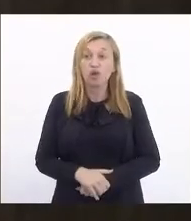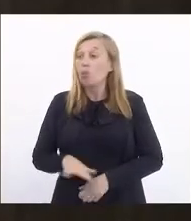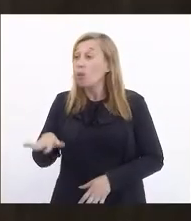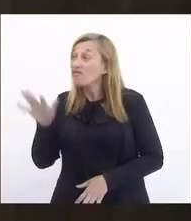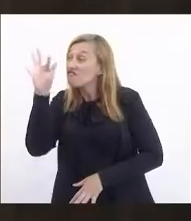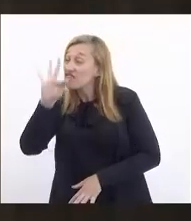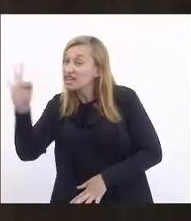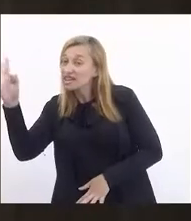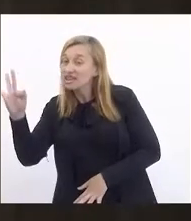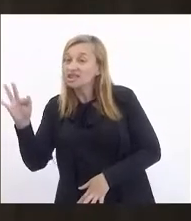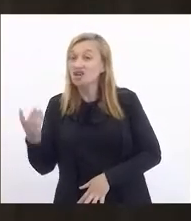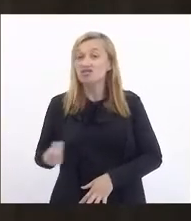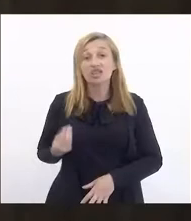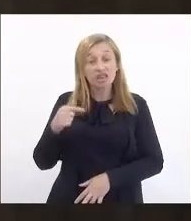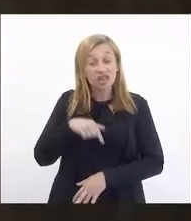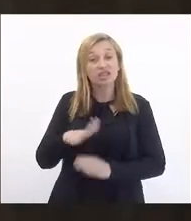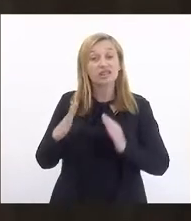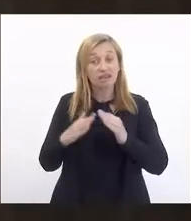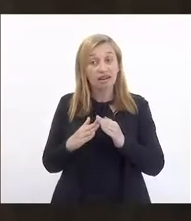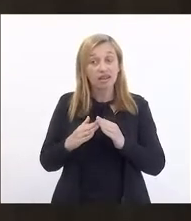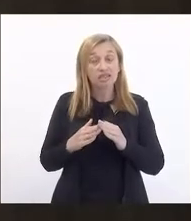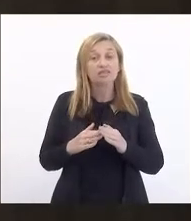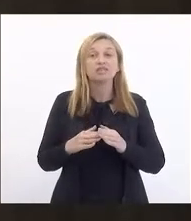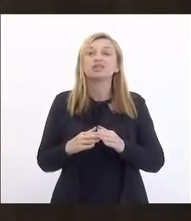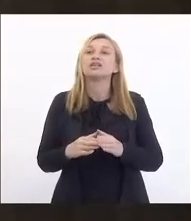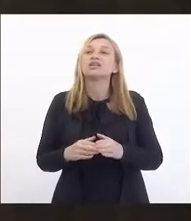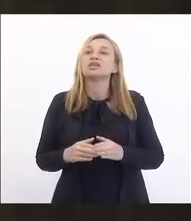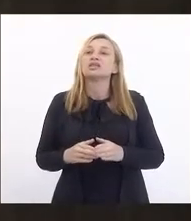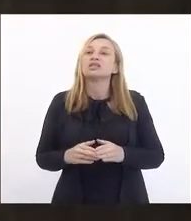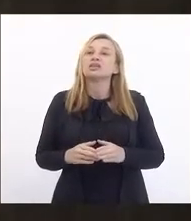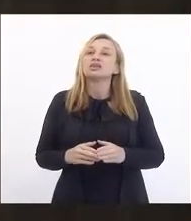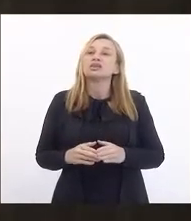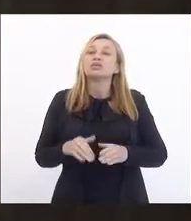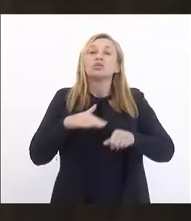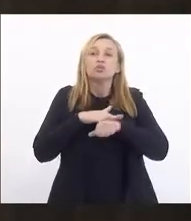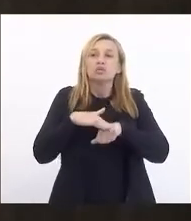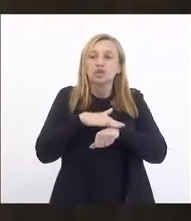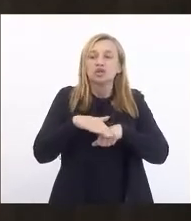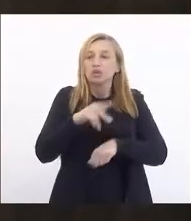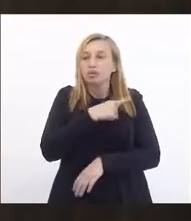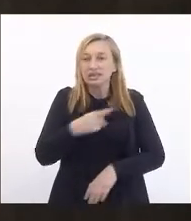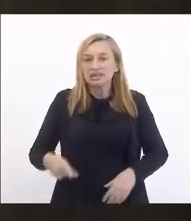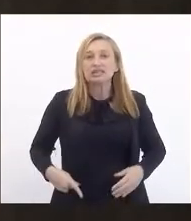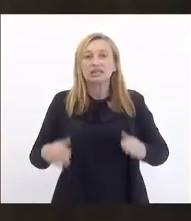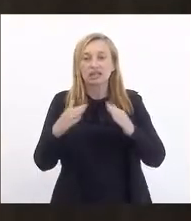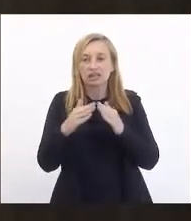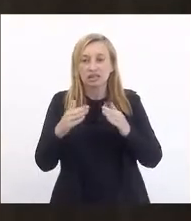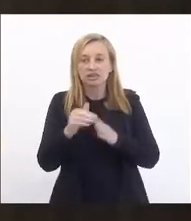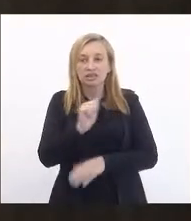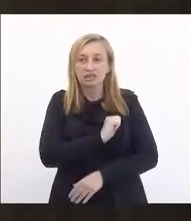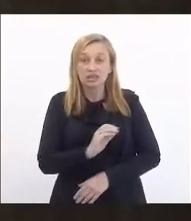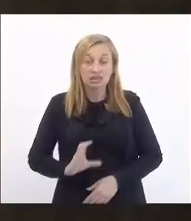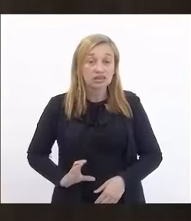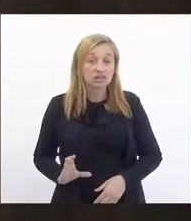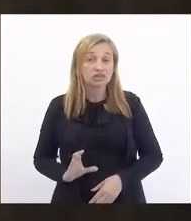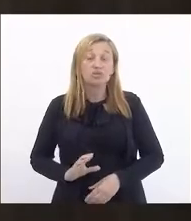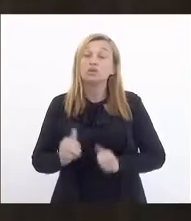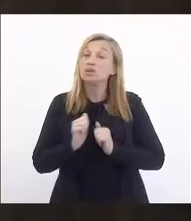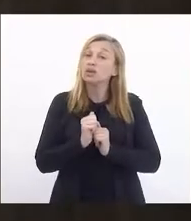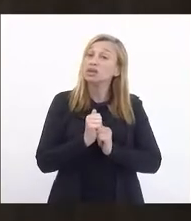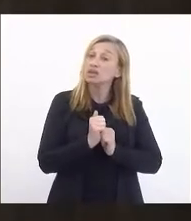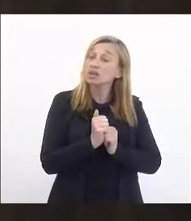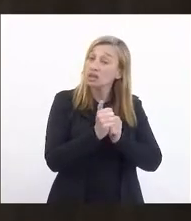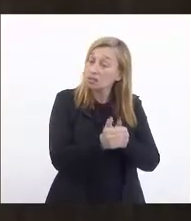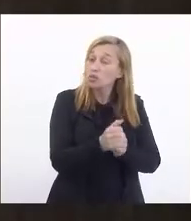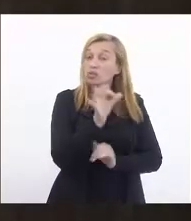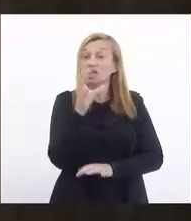federação que esteve aqui nessa casa inclusive conversou com o presidente da casa André Siciliano que encaminhou